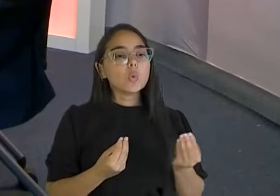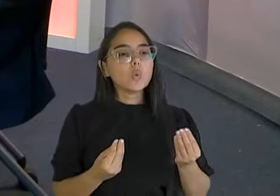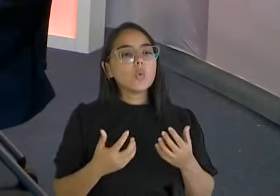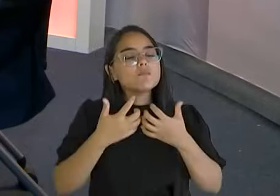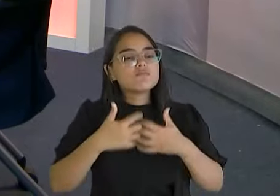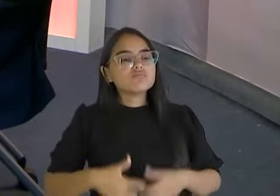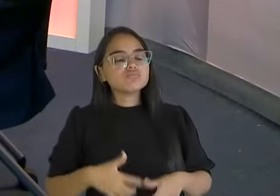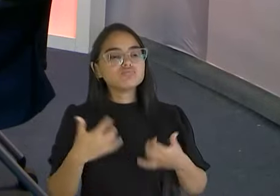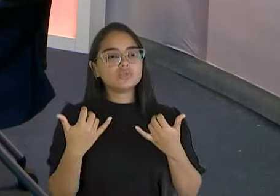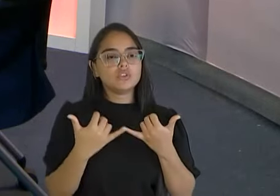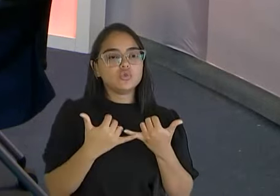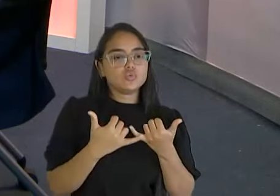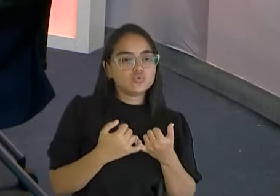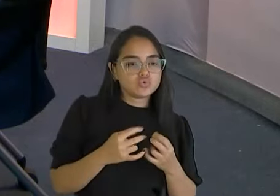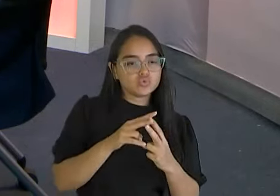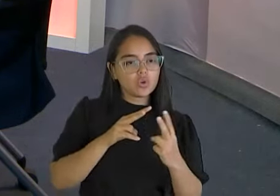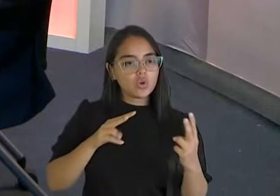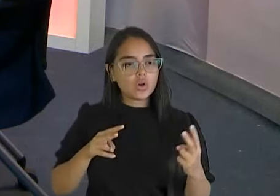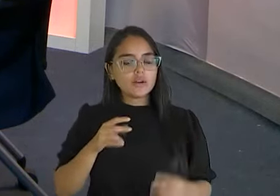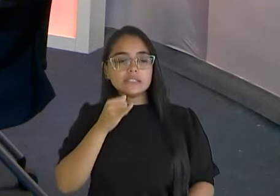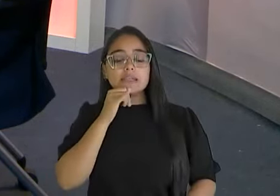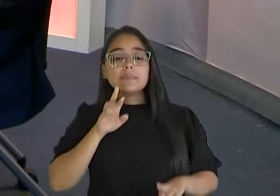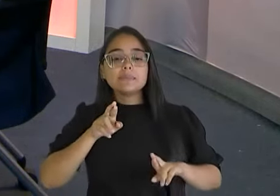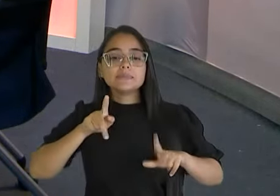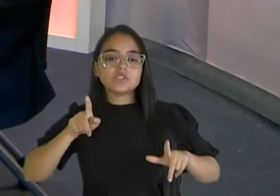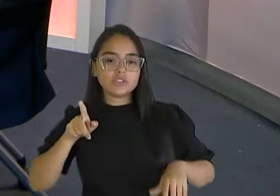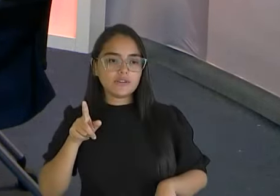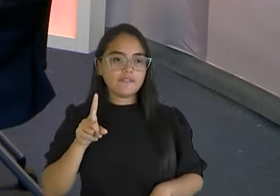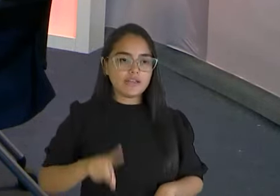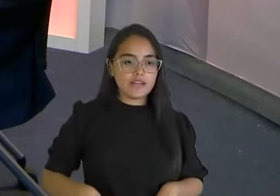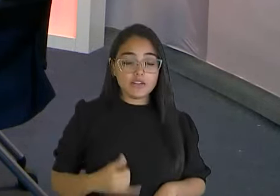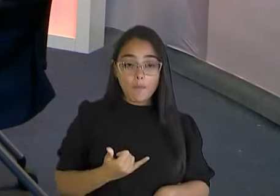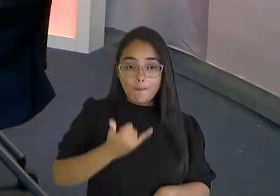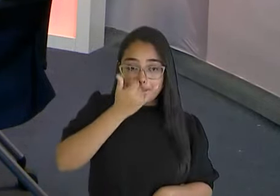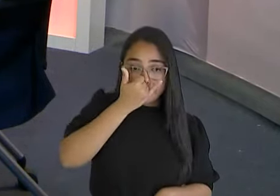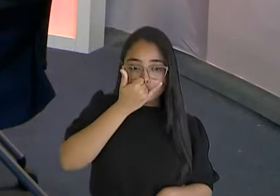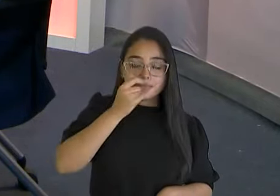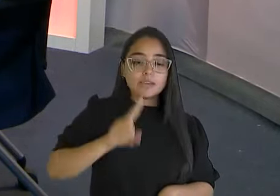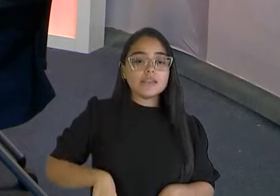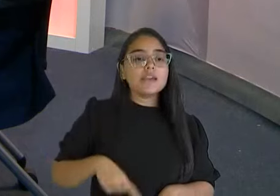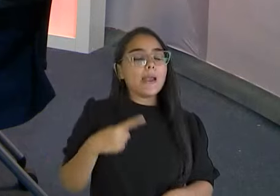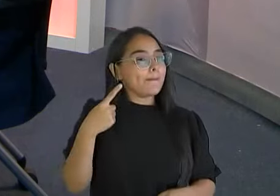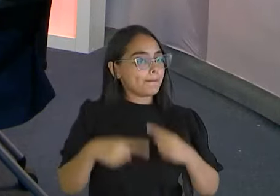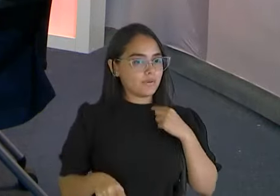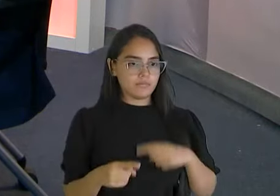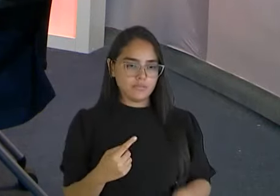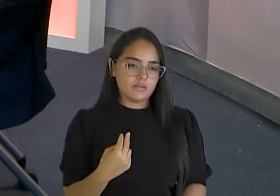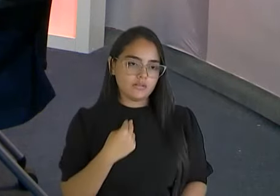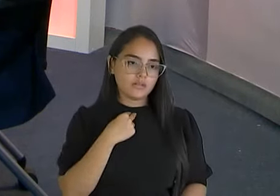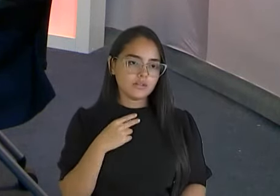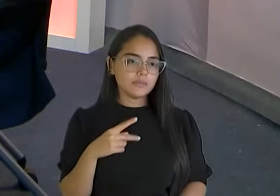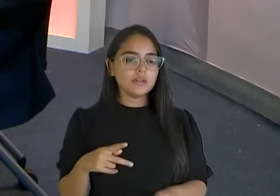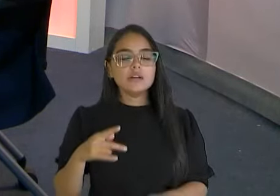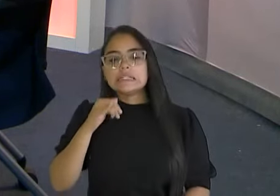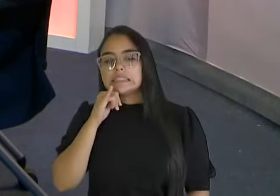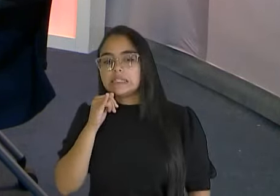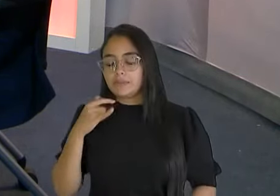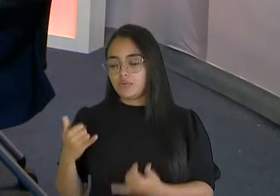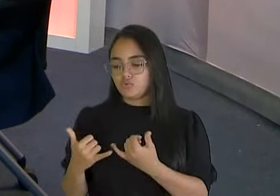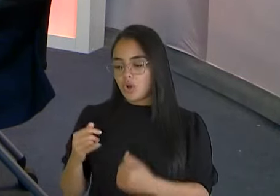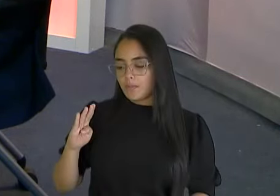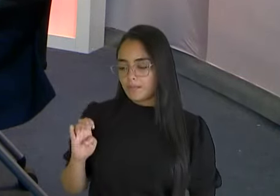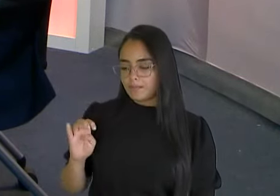dos jogos, a diferença entre, por exemplo, esses jogos de azar, que são jogos de azar proibidos, né? E Sim. os jogos bet, por exemplo?